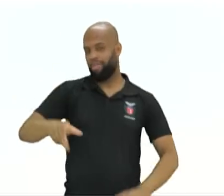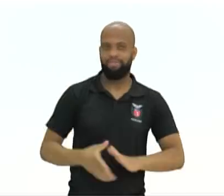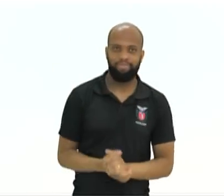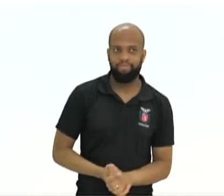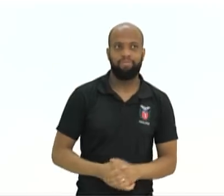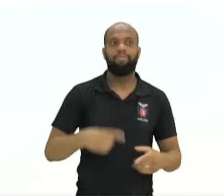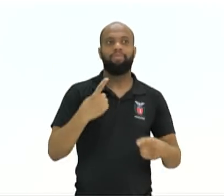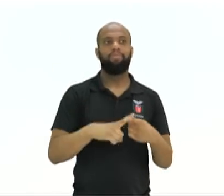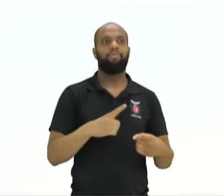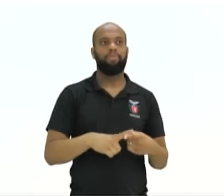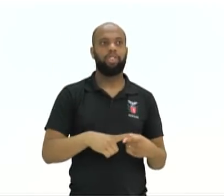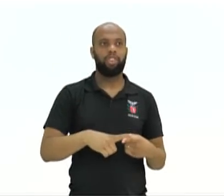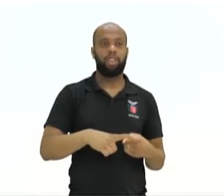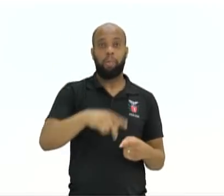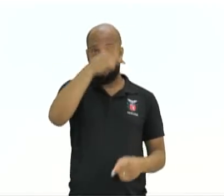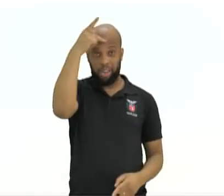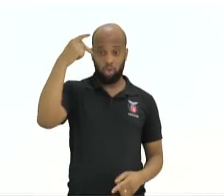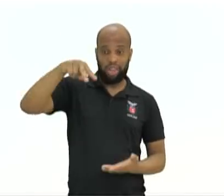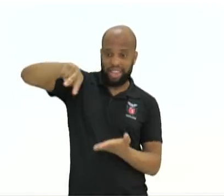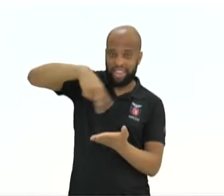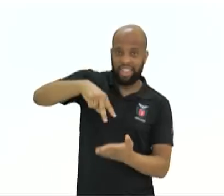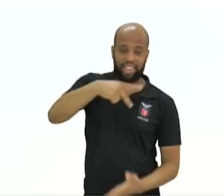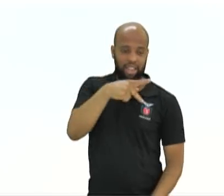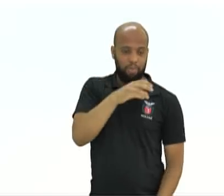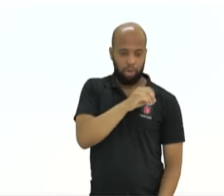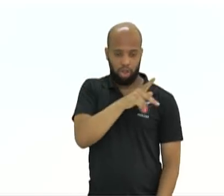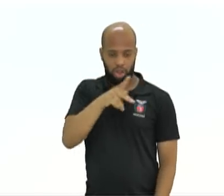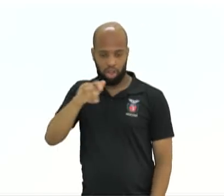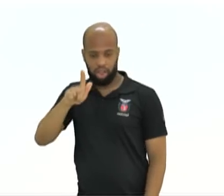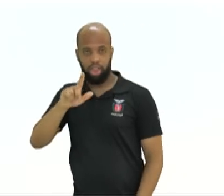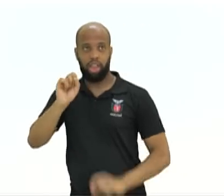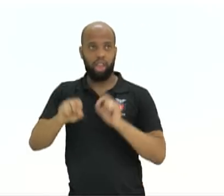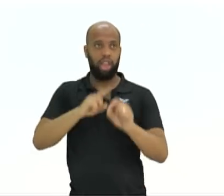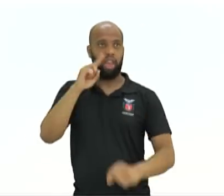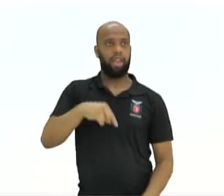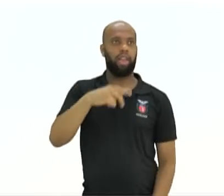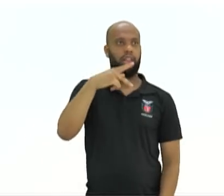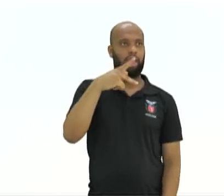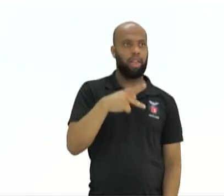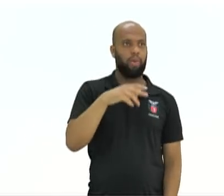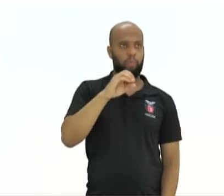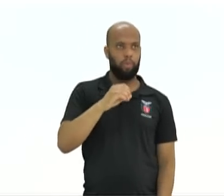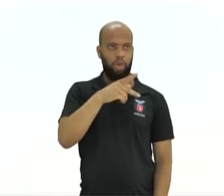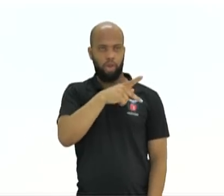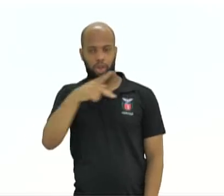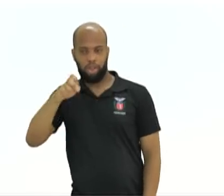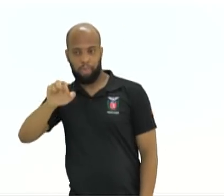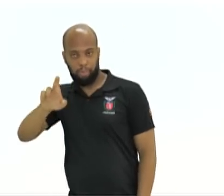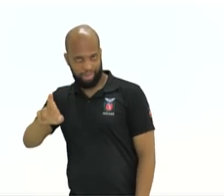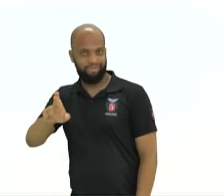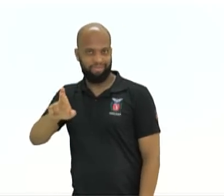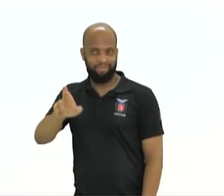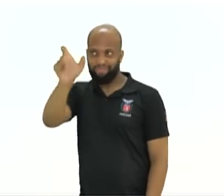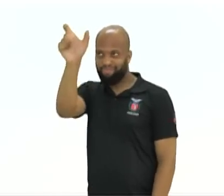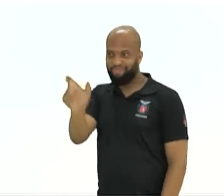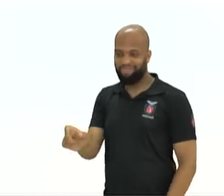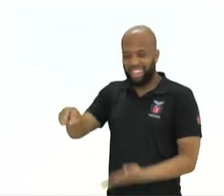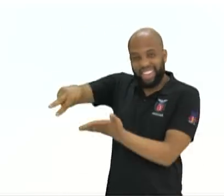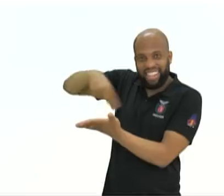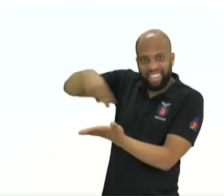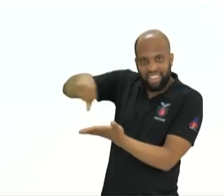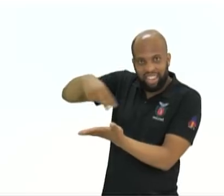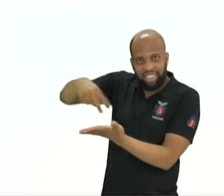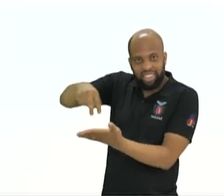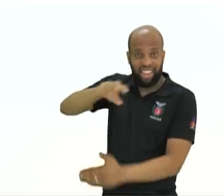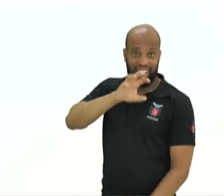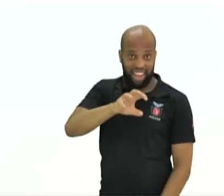certo? O dançarino de popping, ele é chamado de popper. Então, O popping, ele é um dos estilos